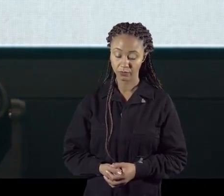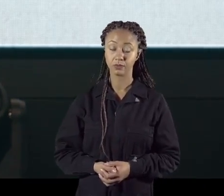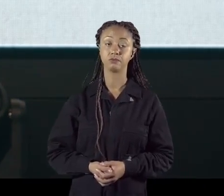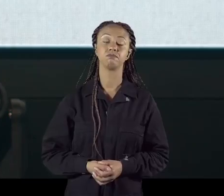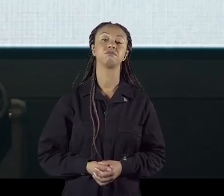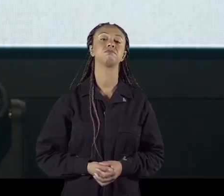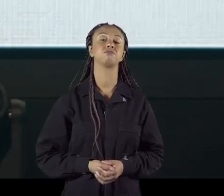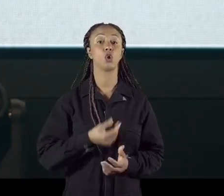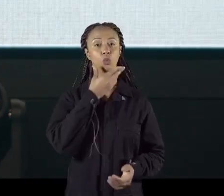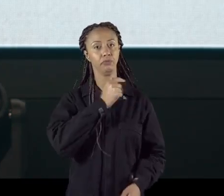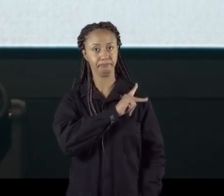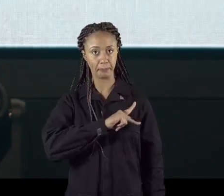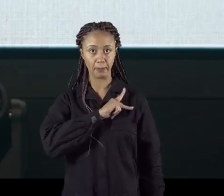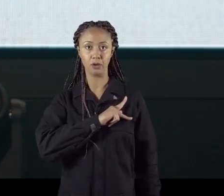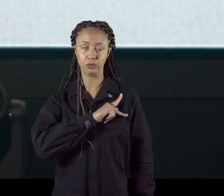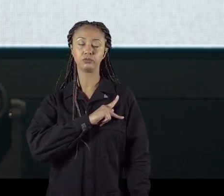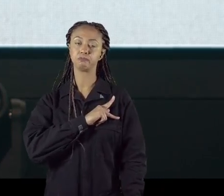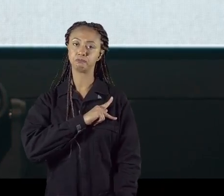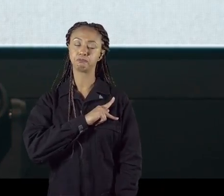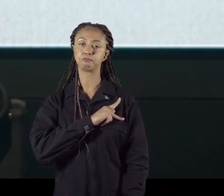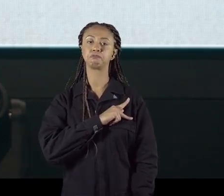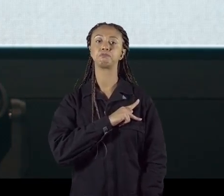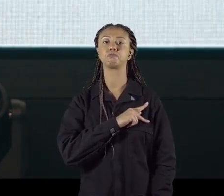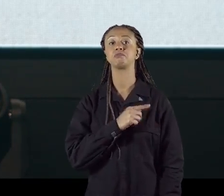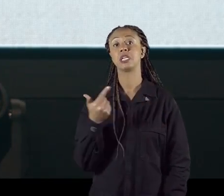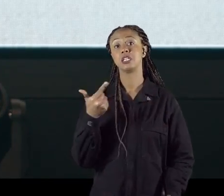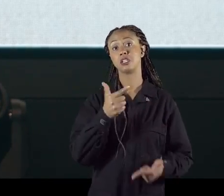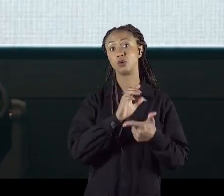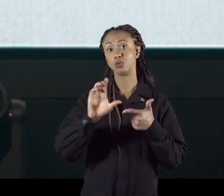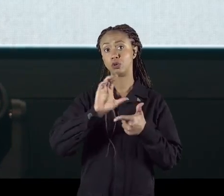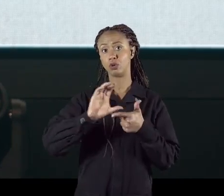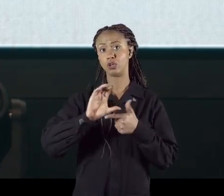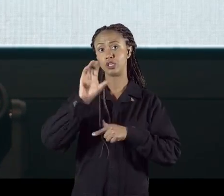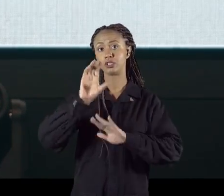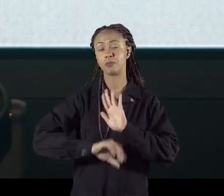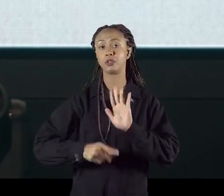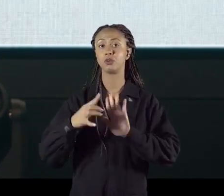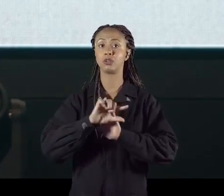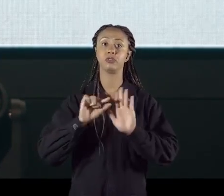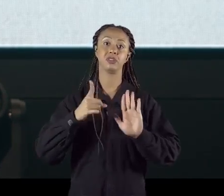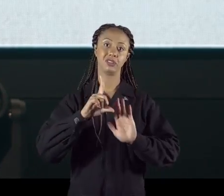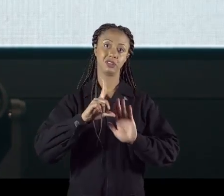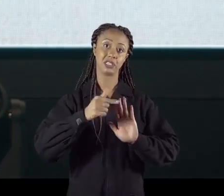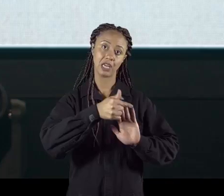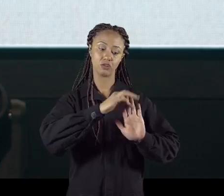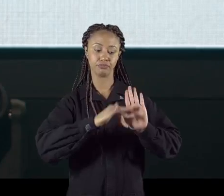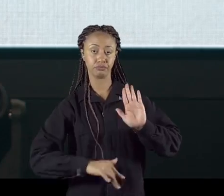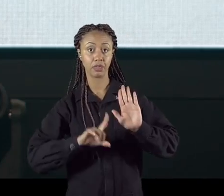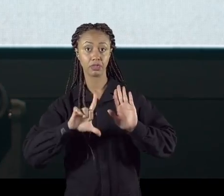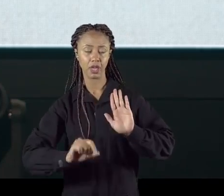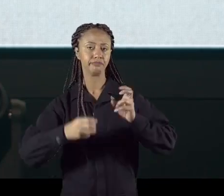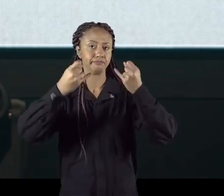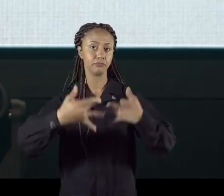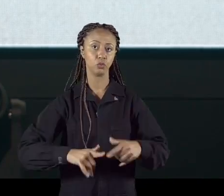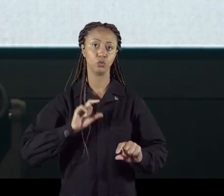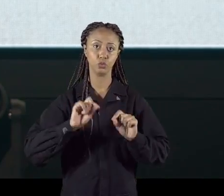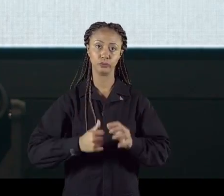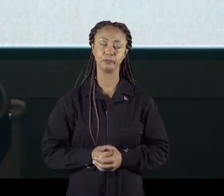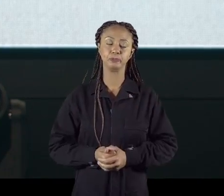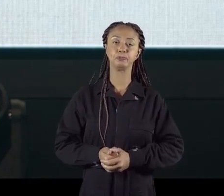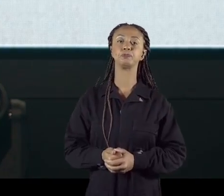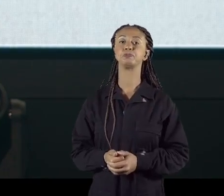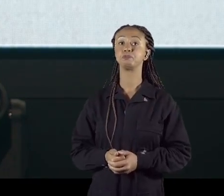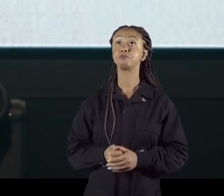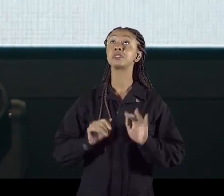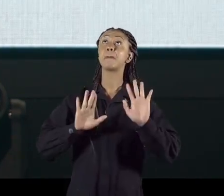o apóstolo Paulo na segunda carta aos Coríntios capítulo 4 verso 7 10 vezes nós